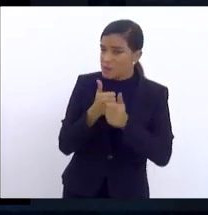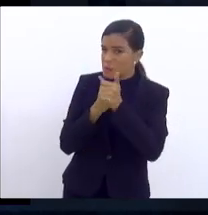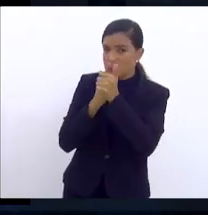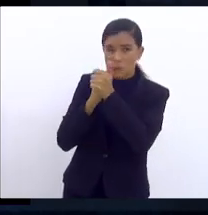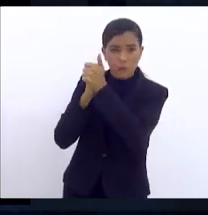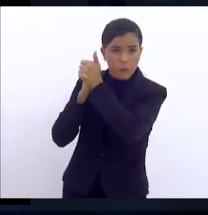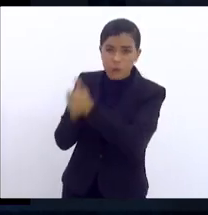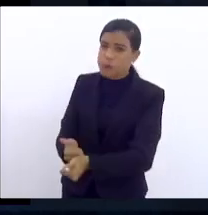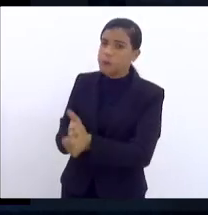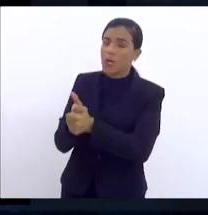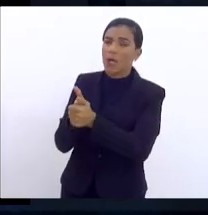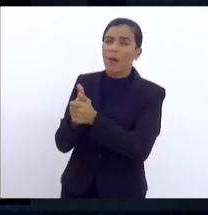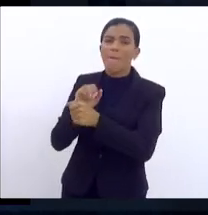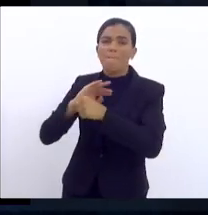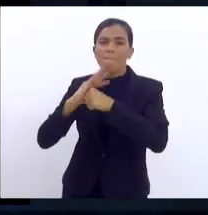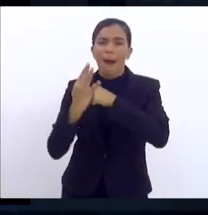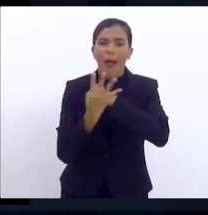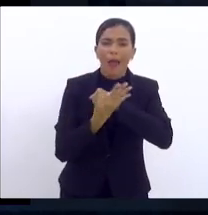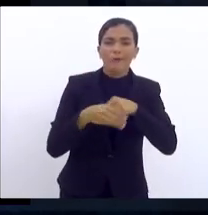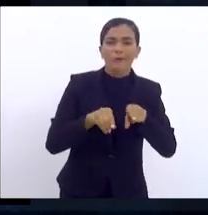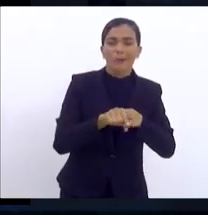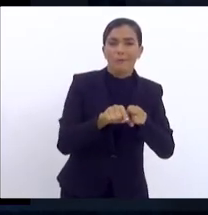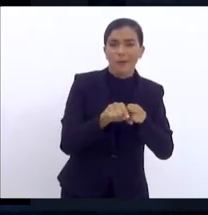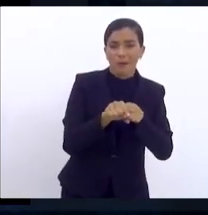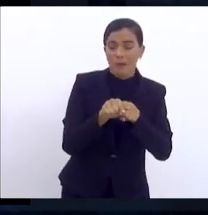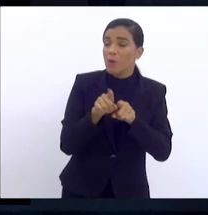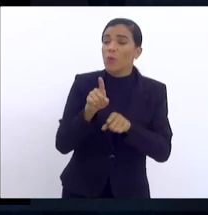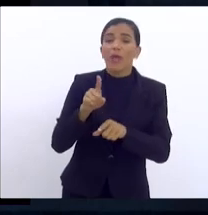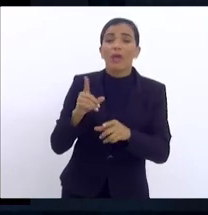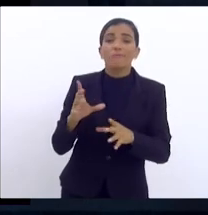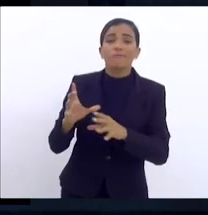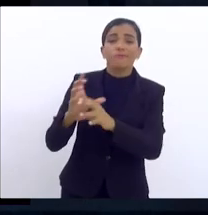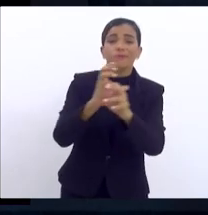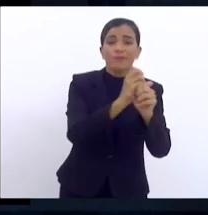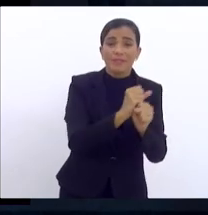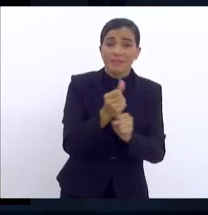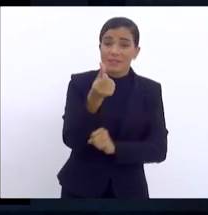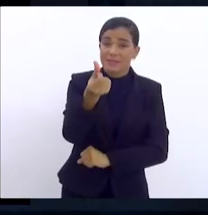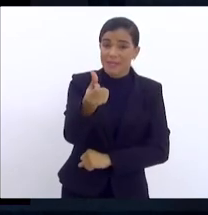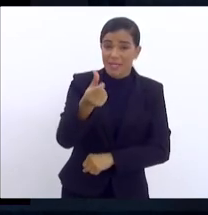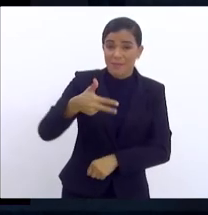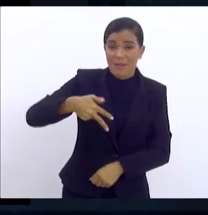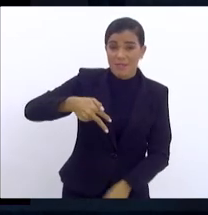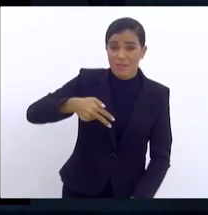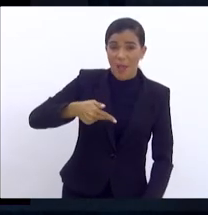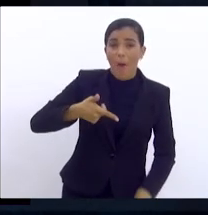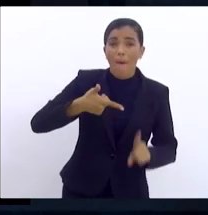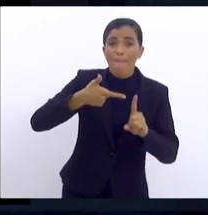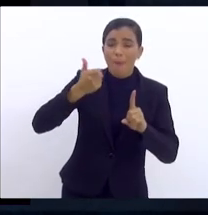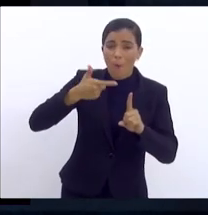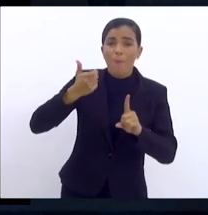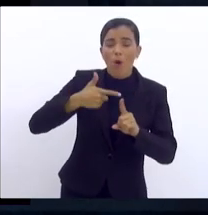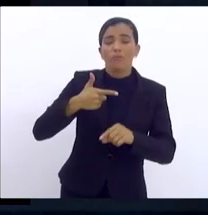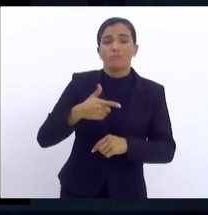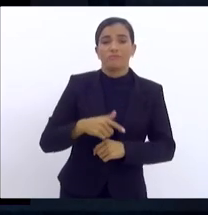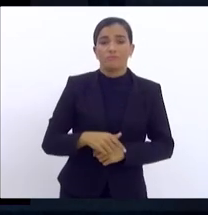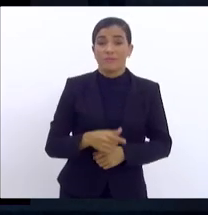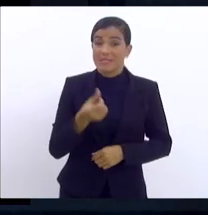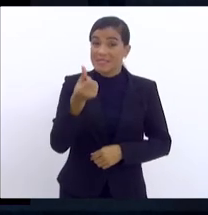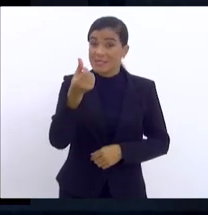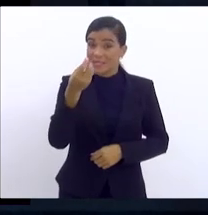Alguns bairros e o saldo foram seis marginais baleados três conseguiram fugir